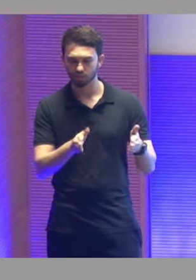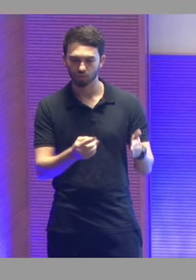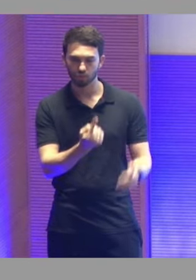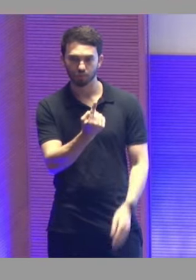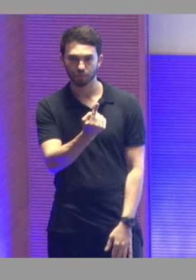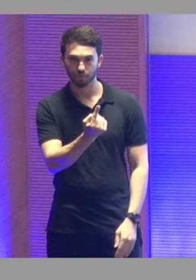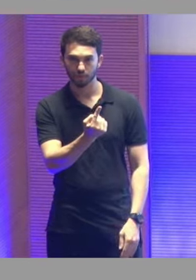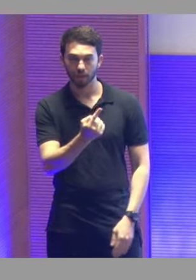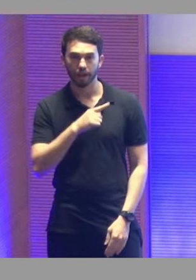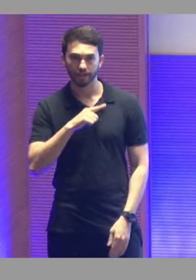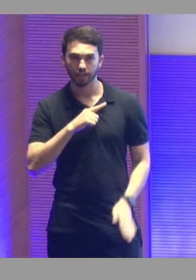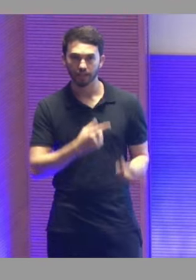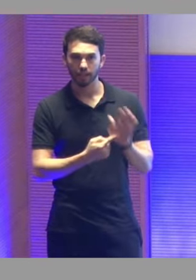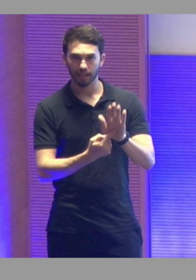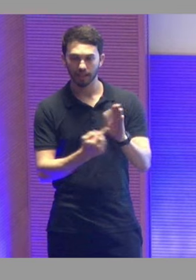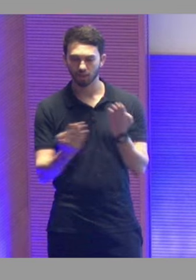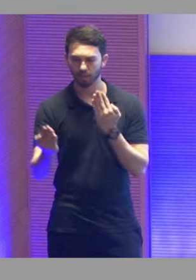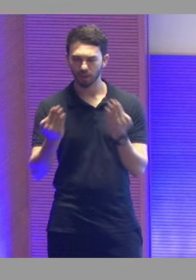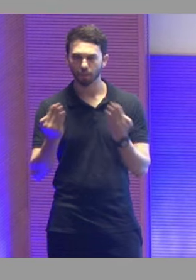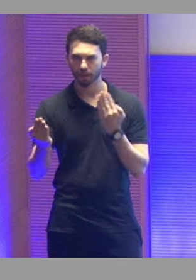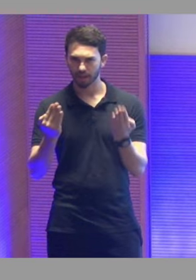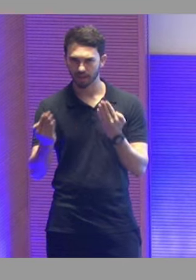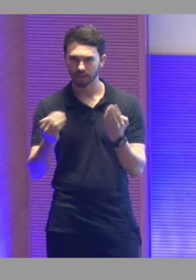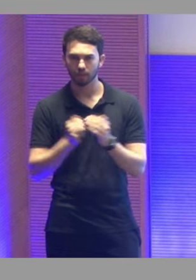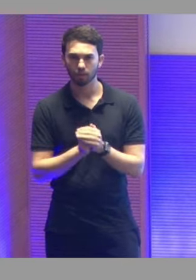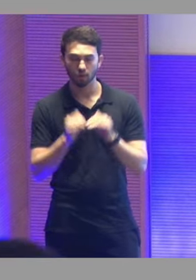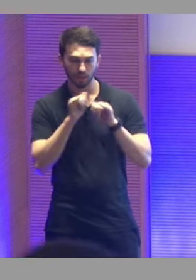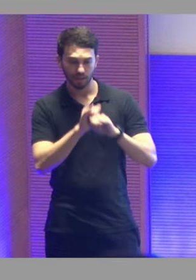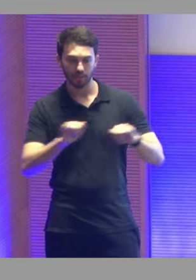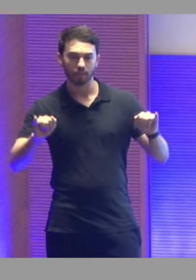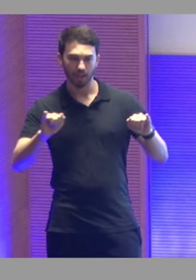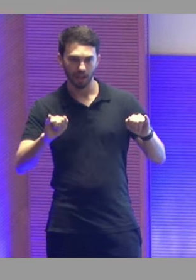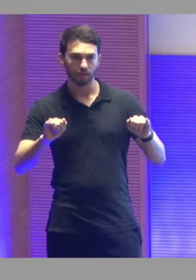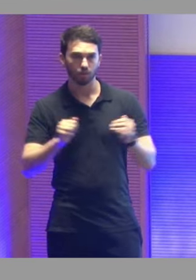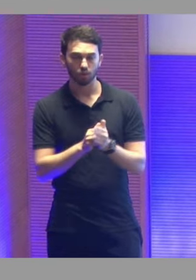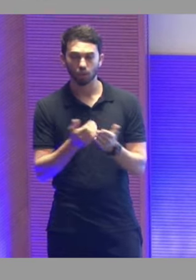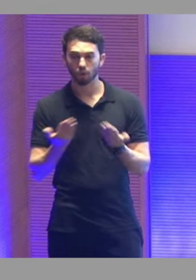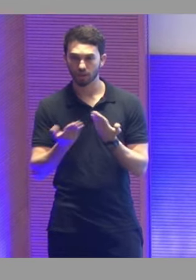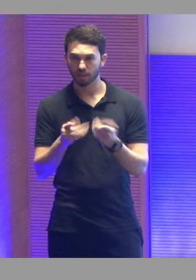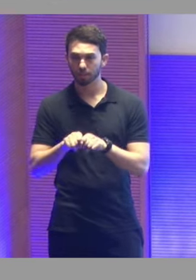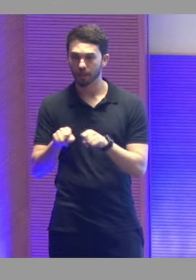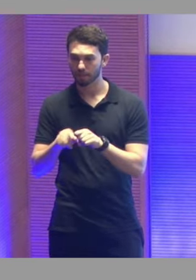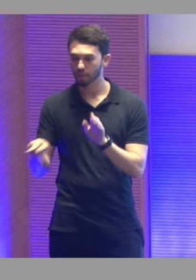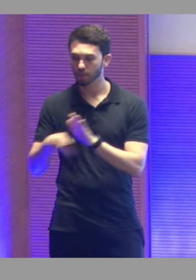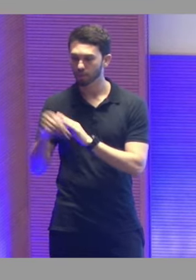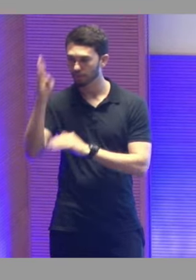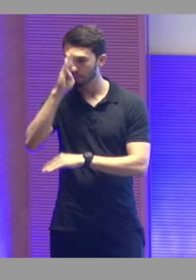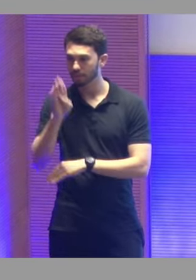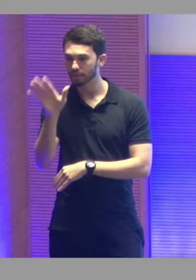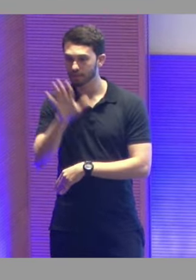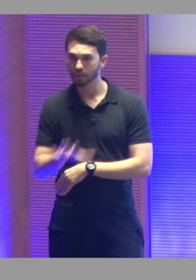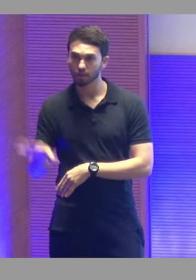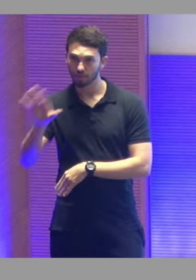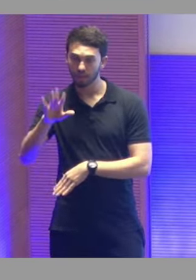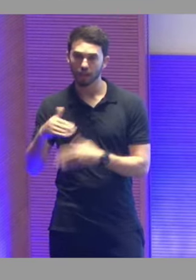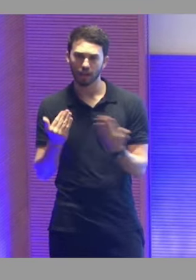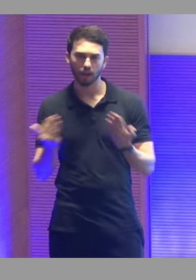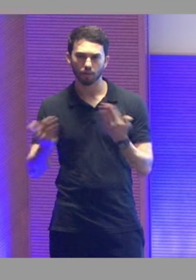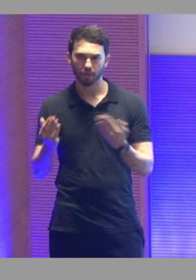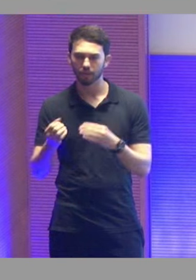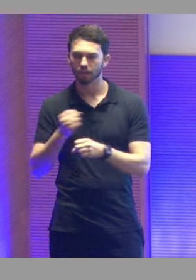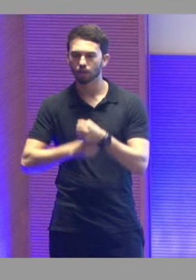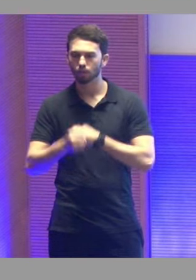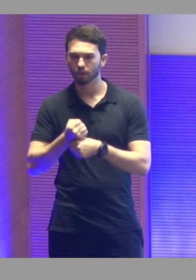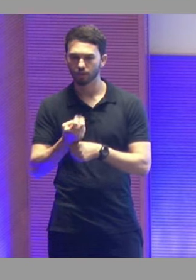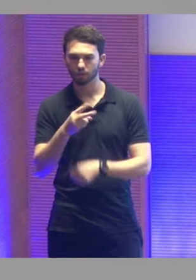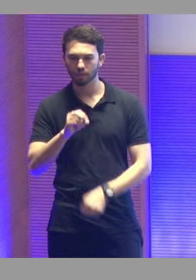um aqui a gente traz uma comparação das emissões reportadas no programa com as emissões nacionais e a base de compara ação é o ano de